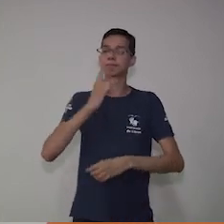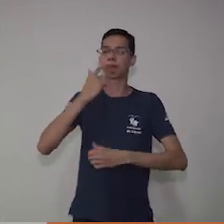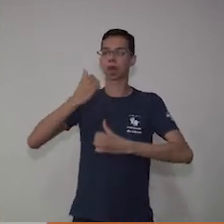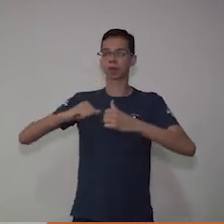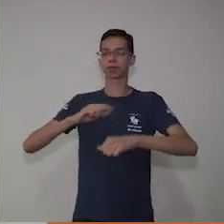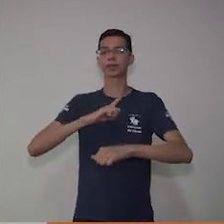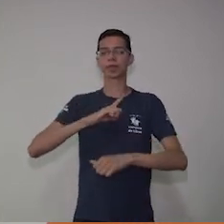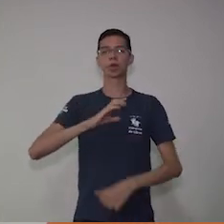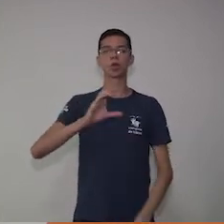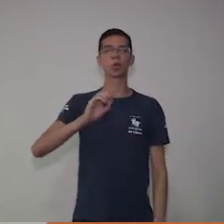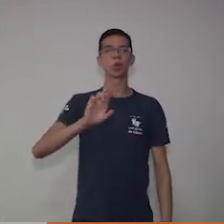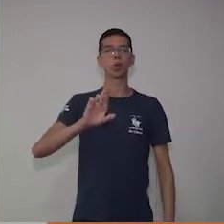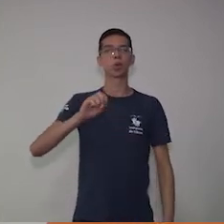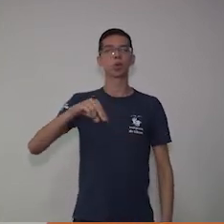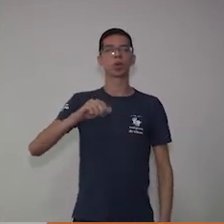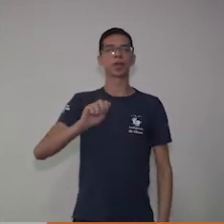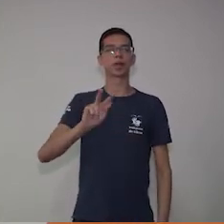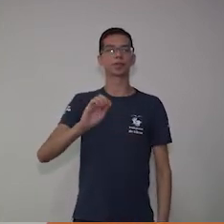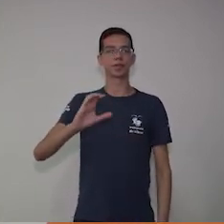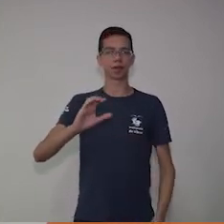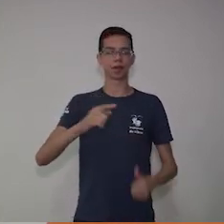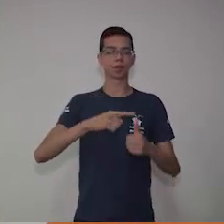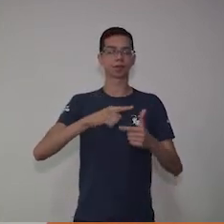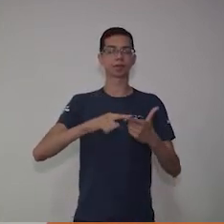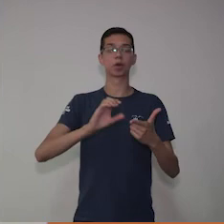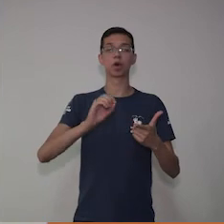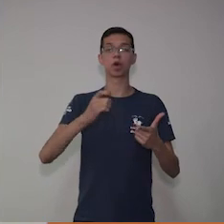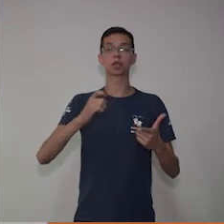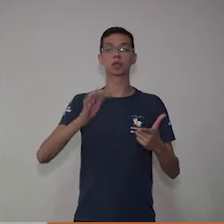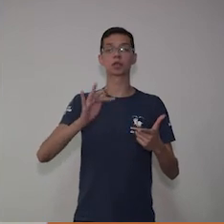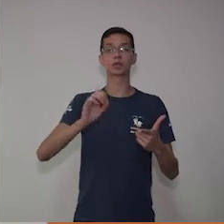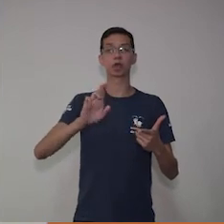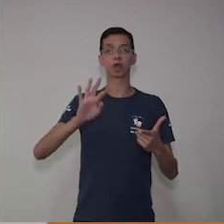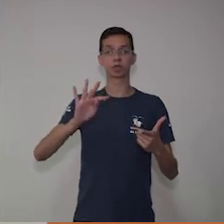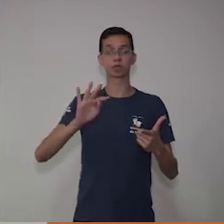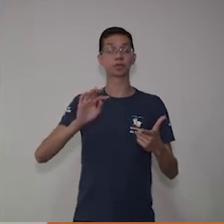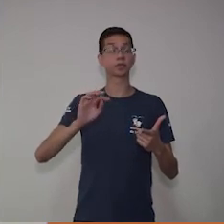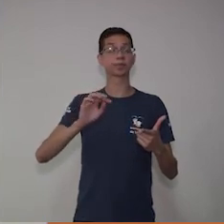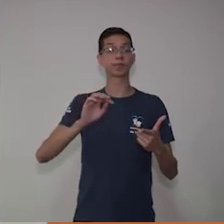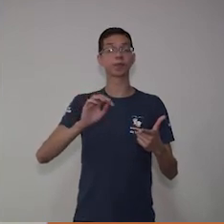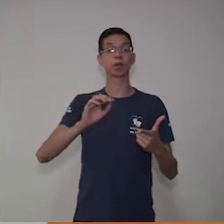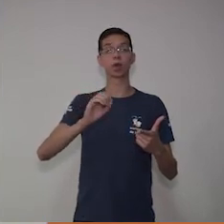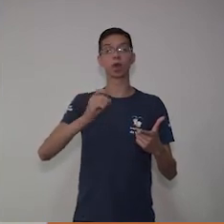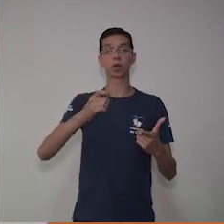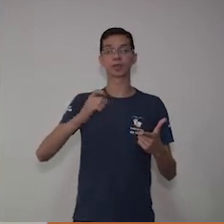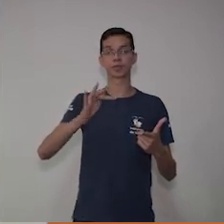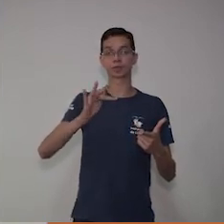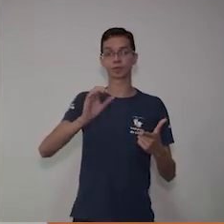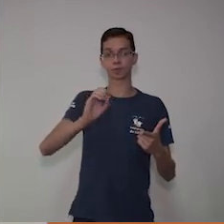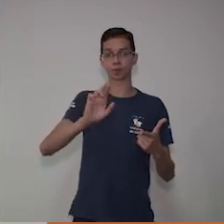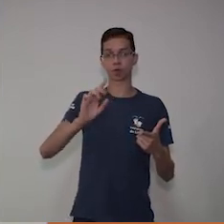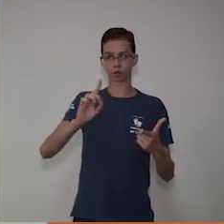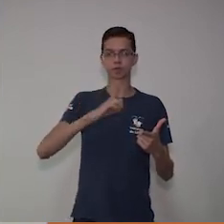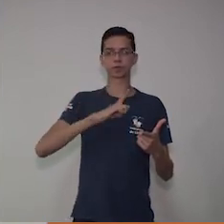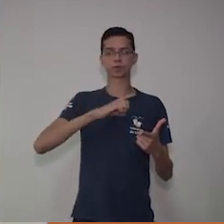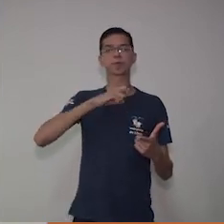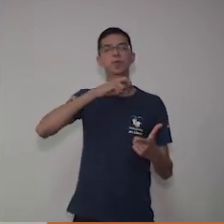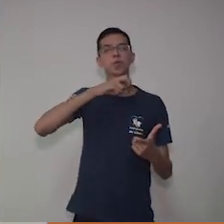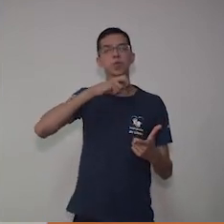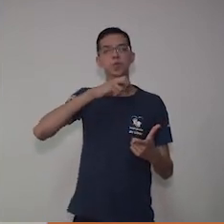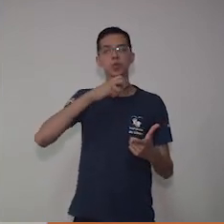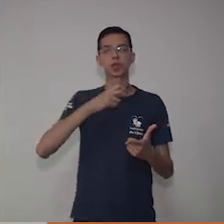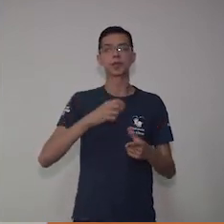Oxford são distribuídas pelo Butantan e pela Fiocruz, e agora a autorização que a